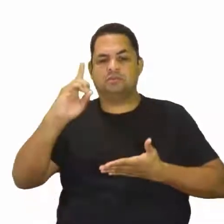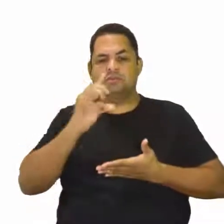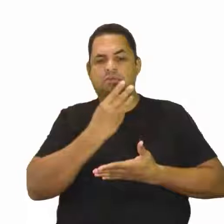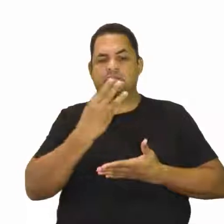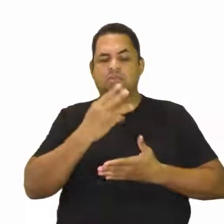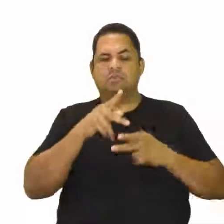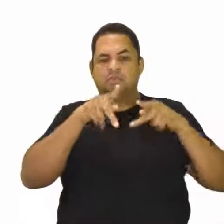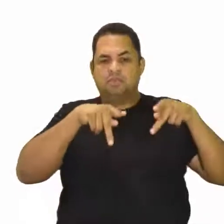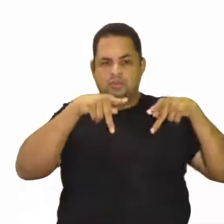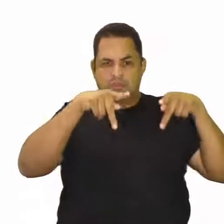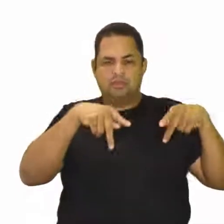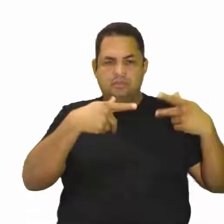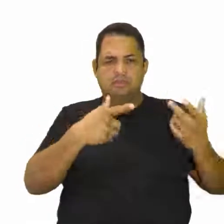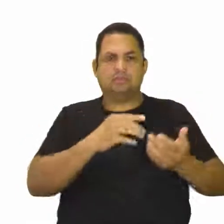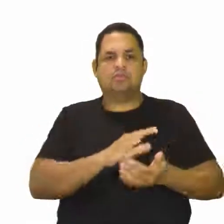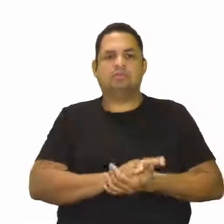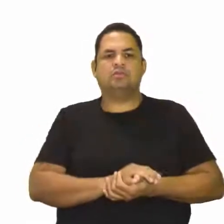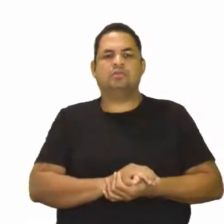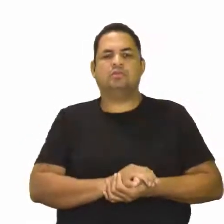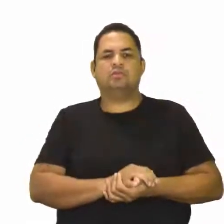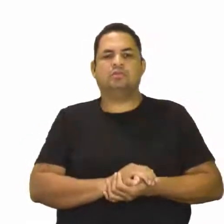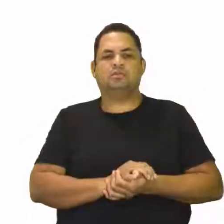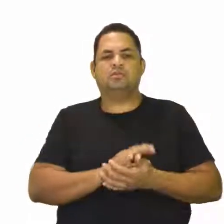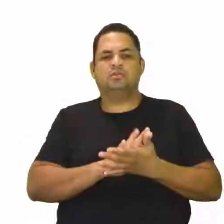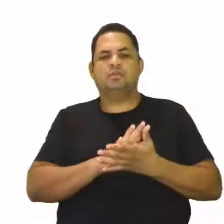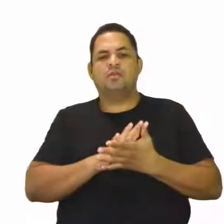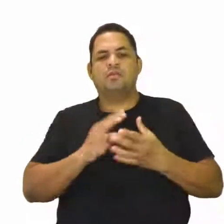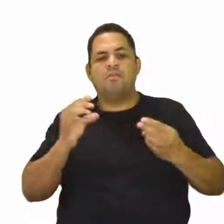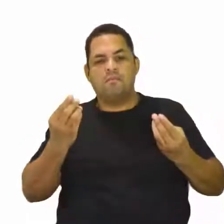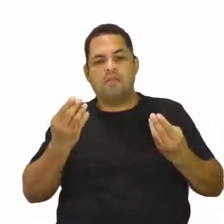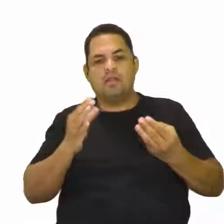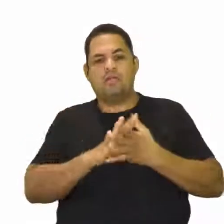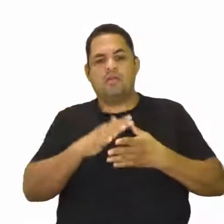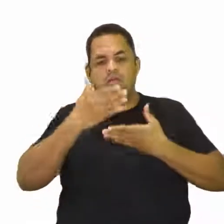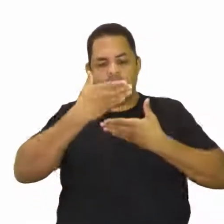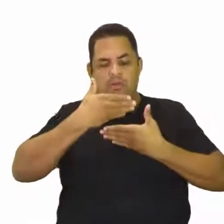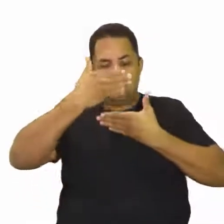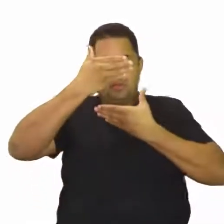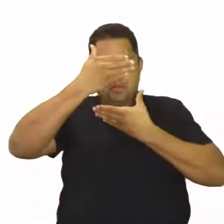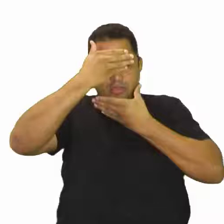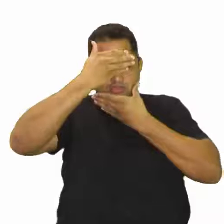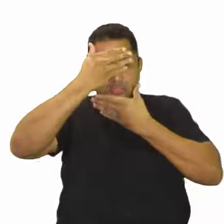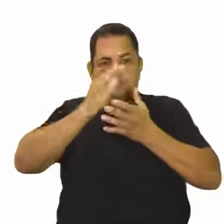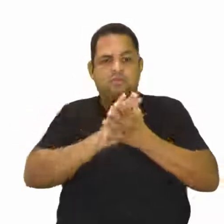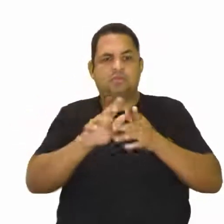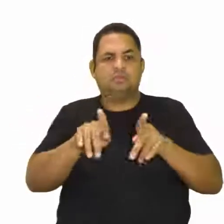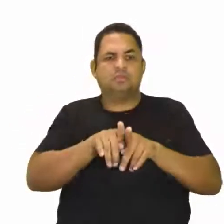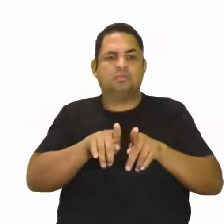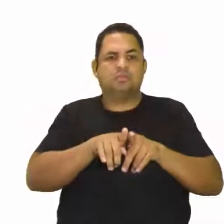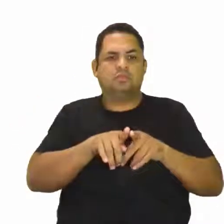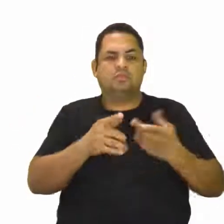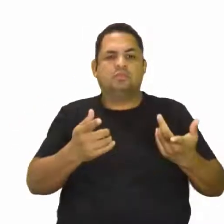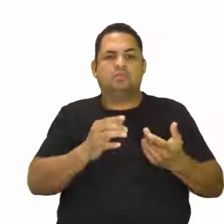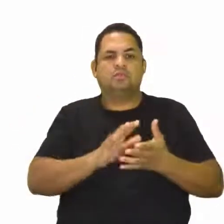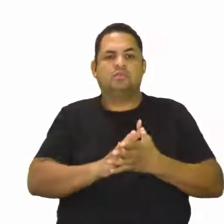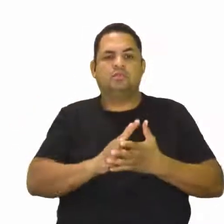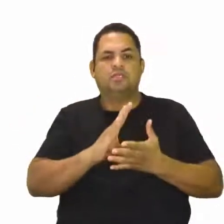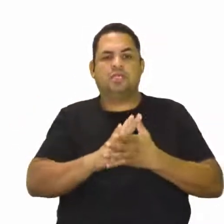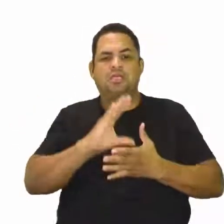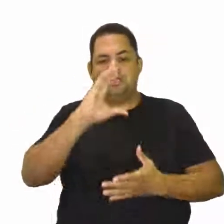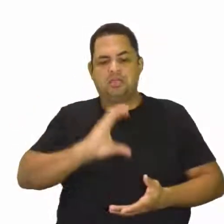É sagrada para o povo islâmico, é sagrada para o povo judeu e é sagrada para o povo